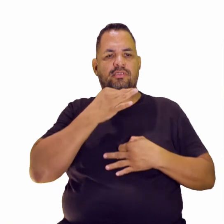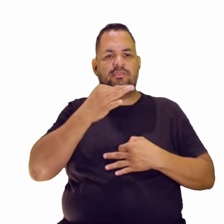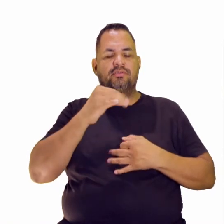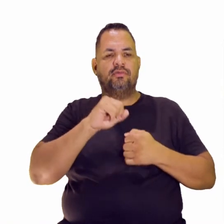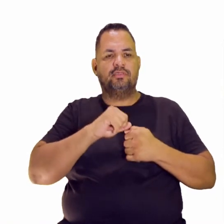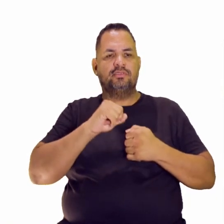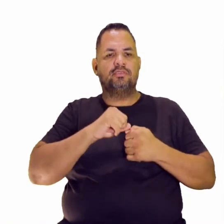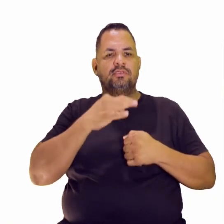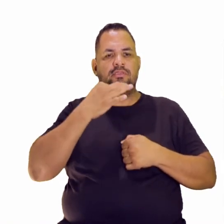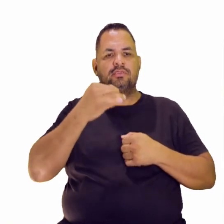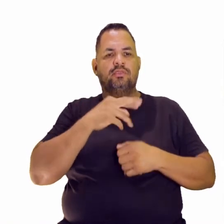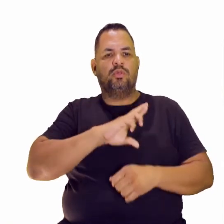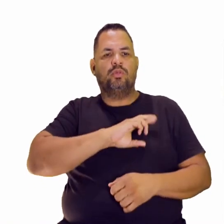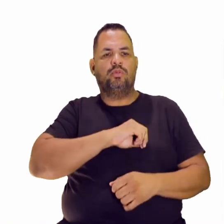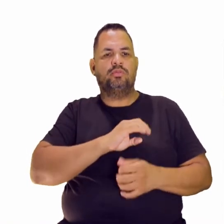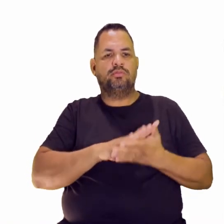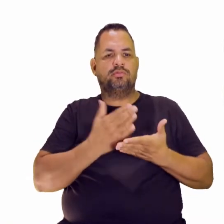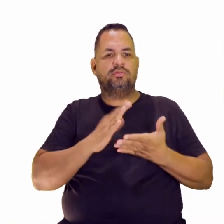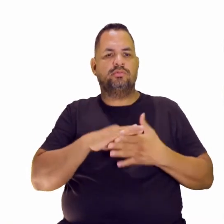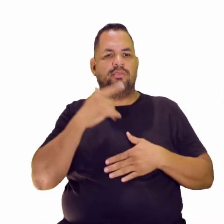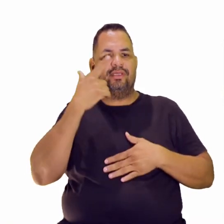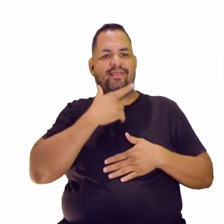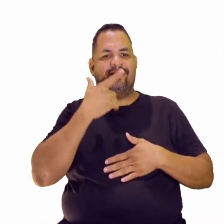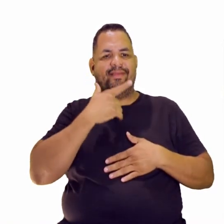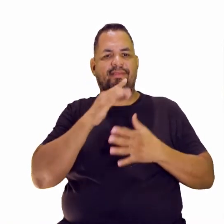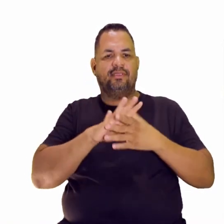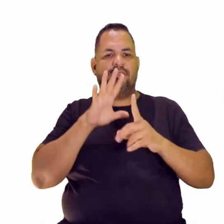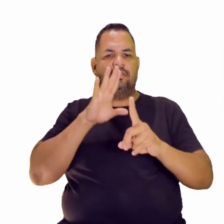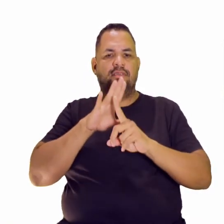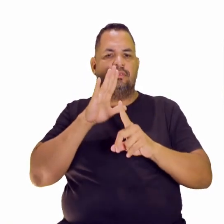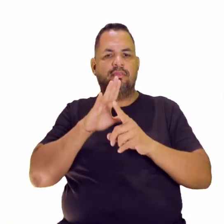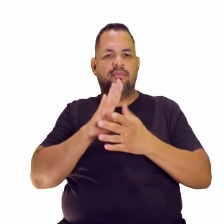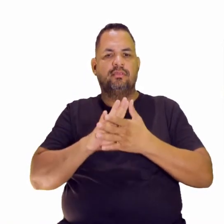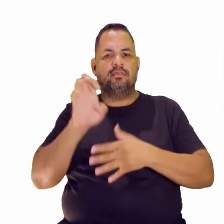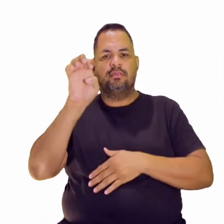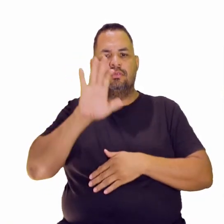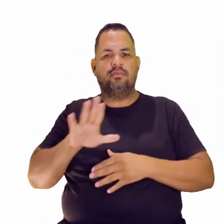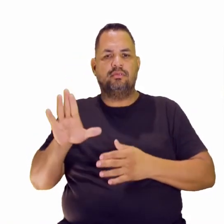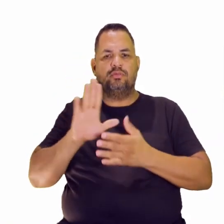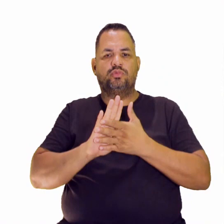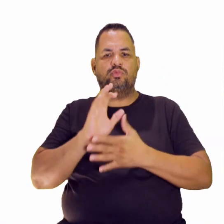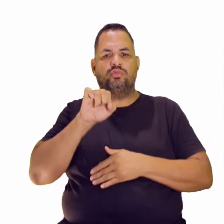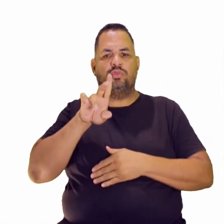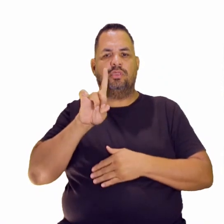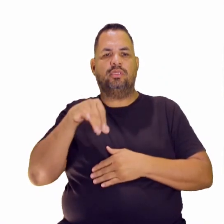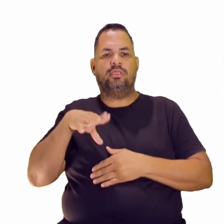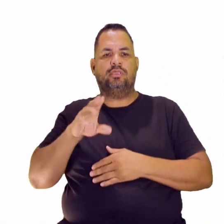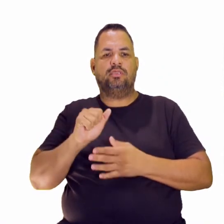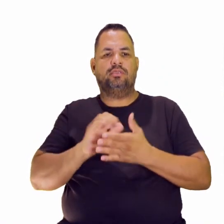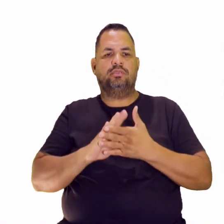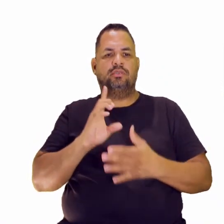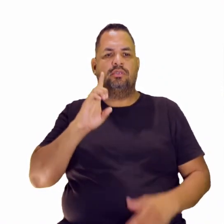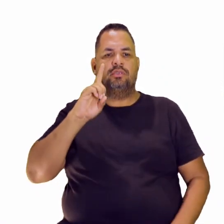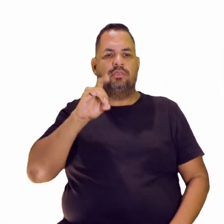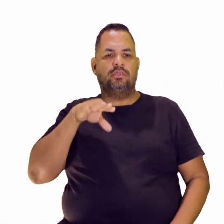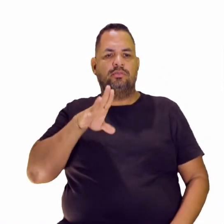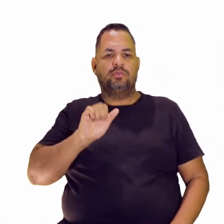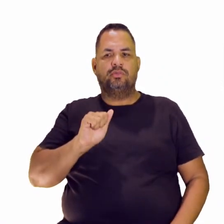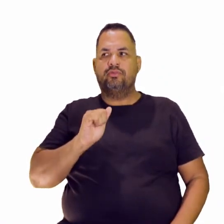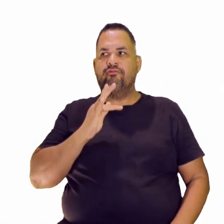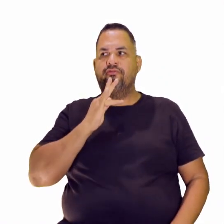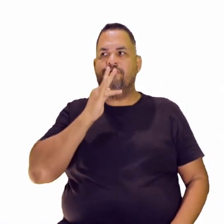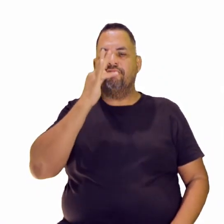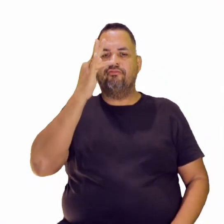de gênero cômico, influência de vanguardas europeias como o surrealismo, o